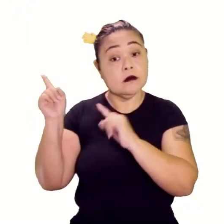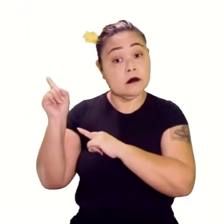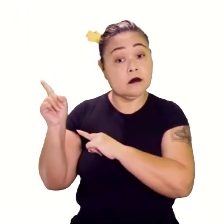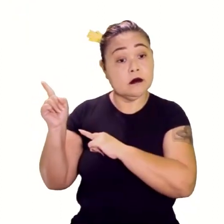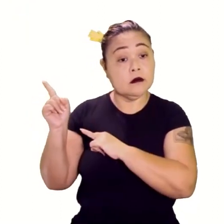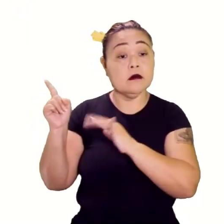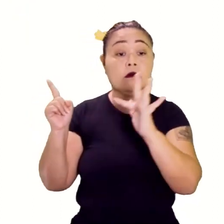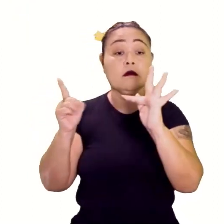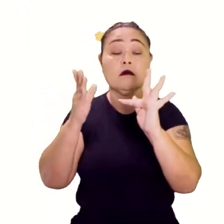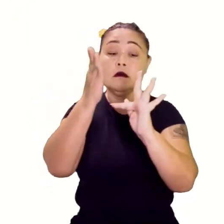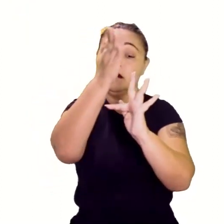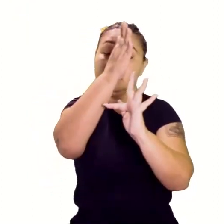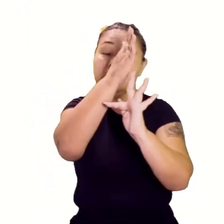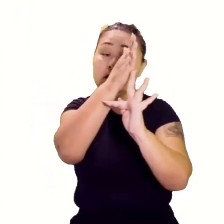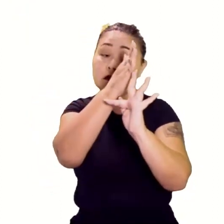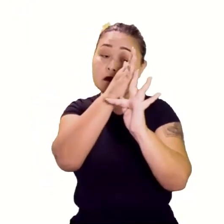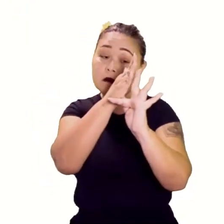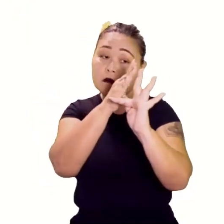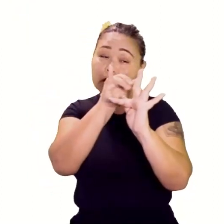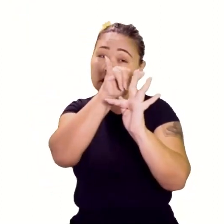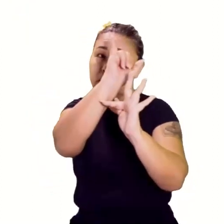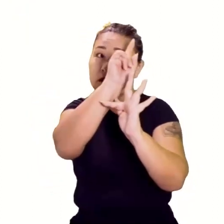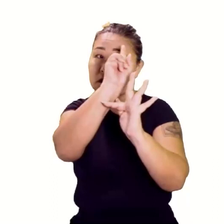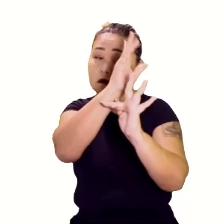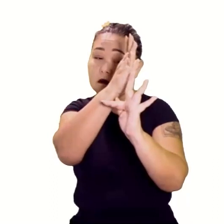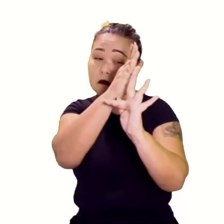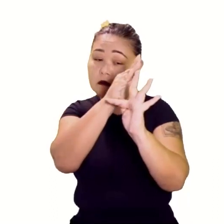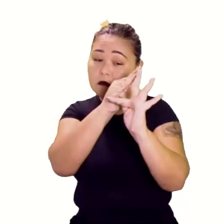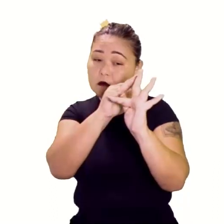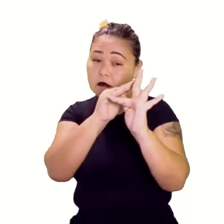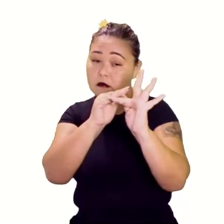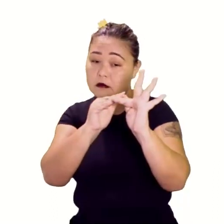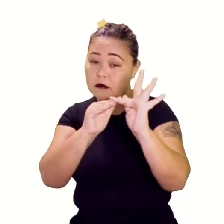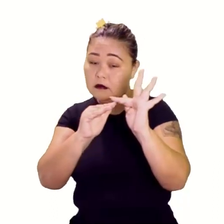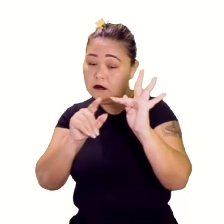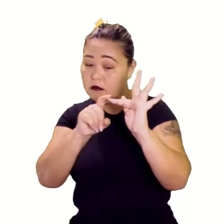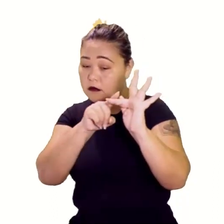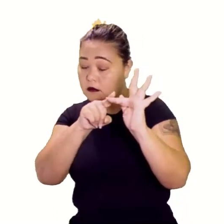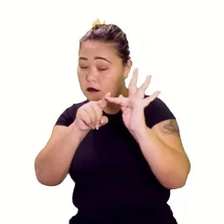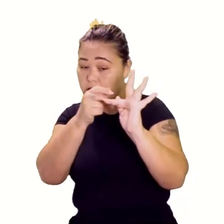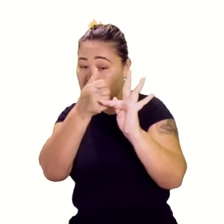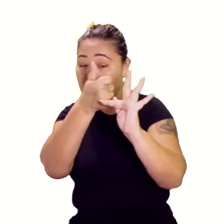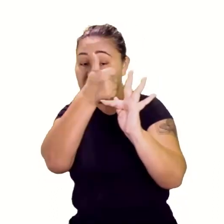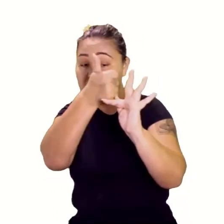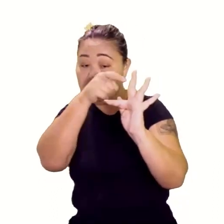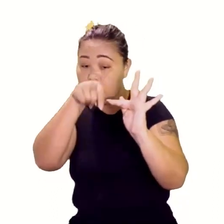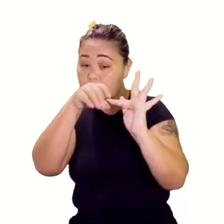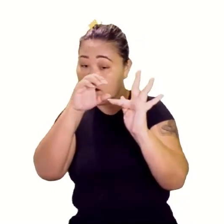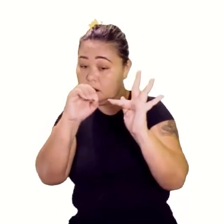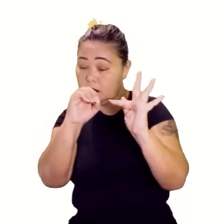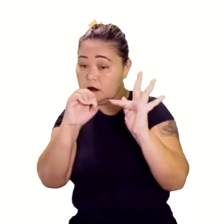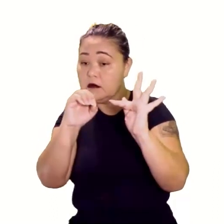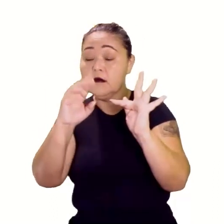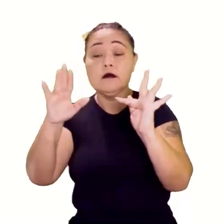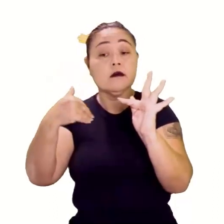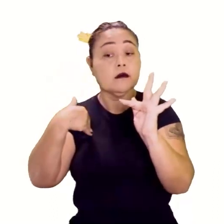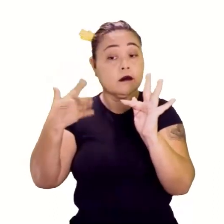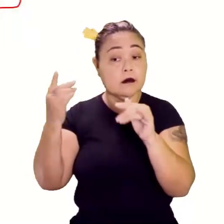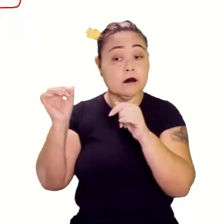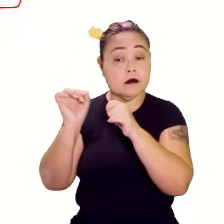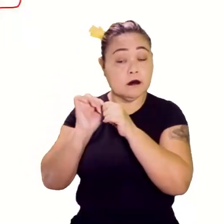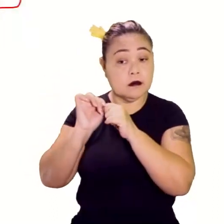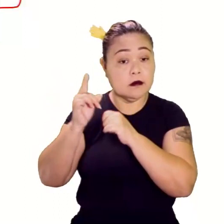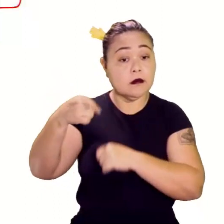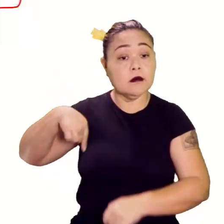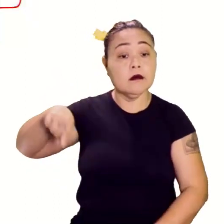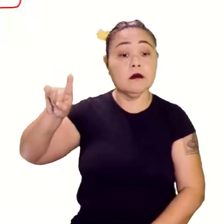mostra ela, ó, não toca no eixo y. E passa no ponto 1 e 0. Isso a gente vai fazer agora aqui